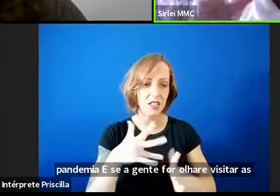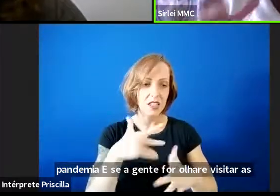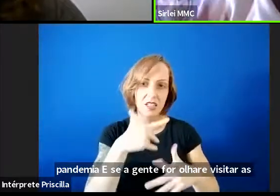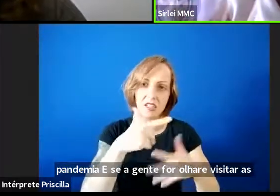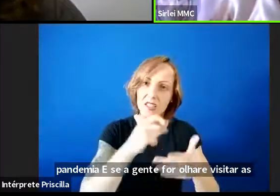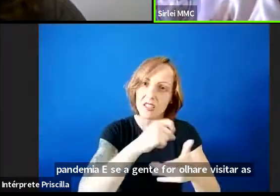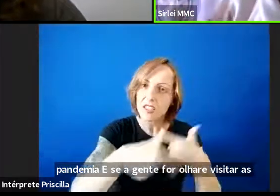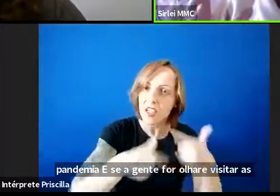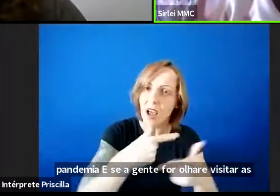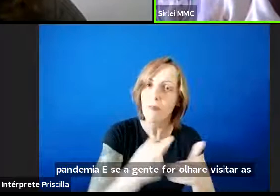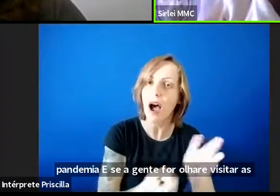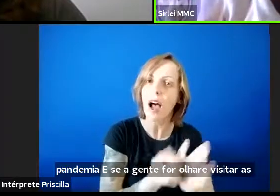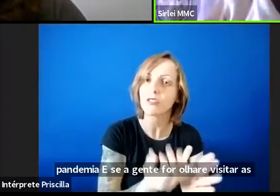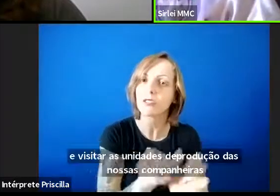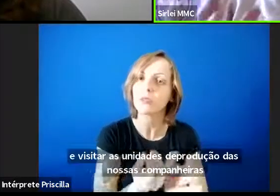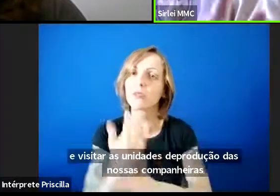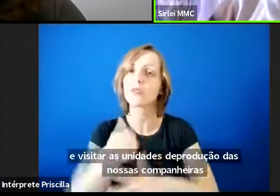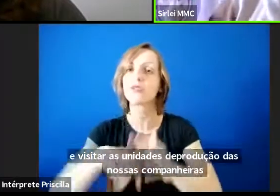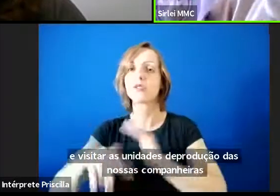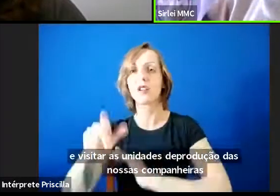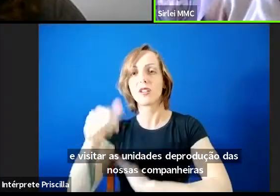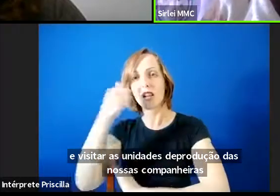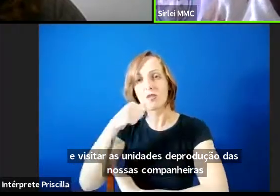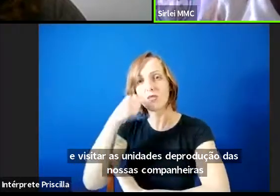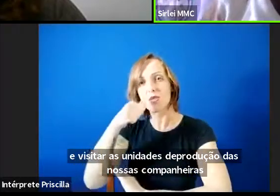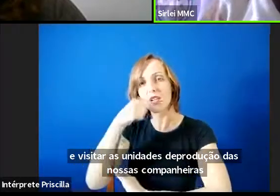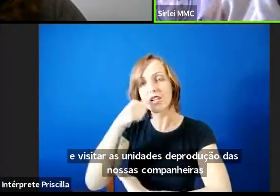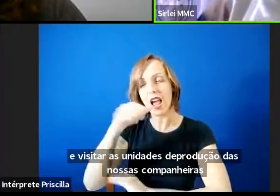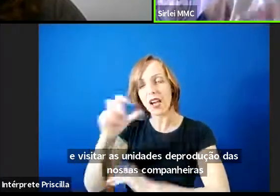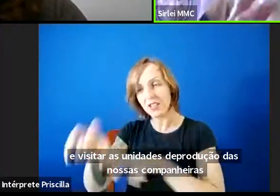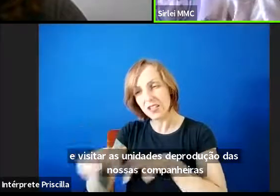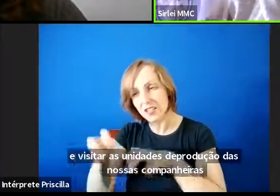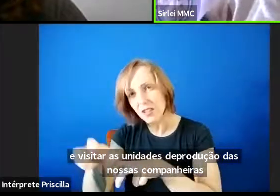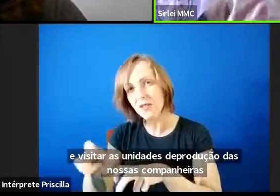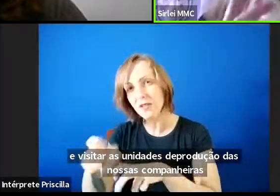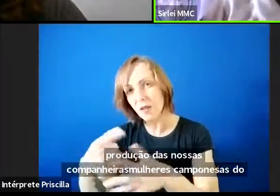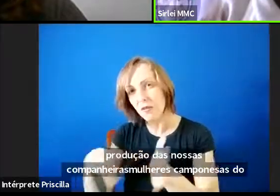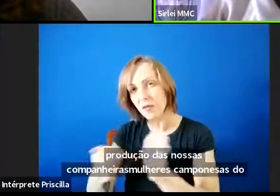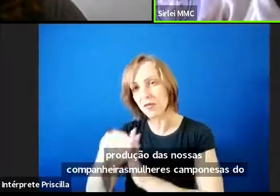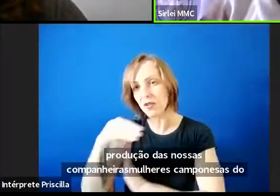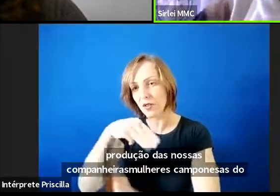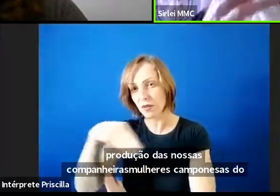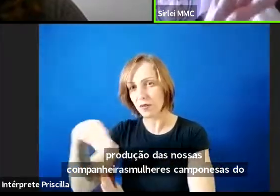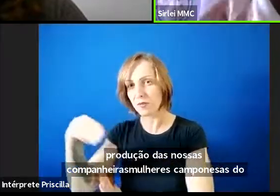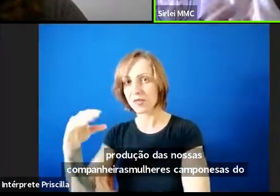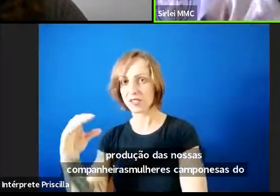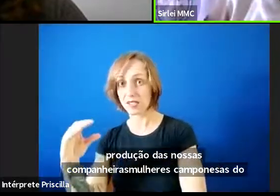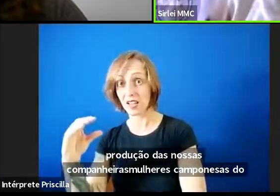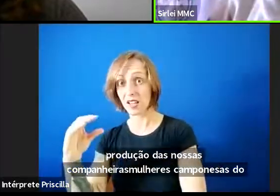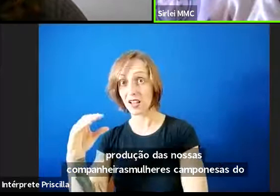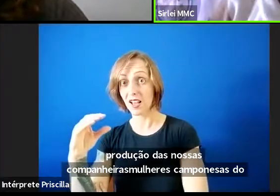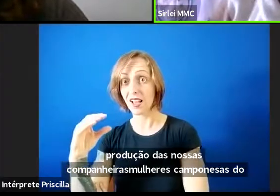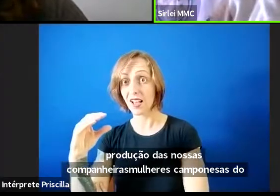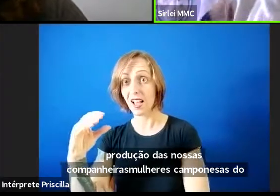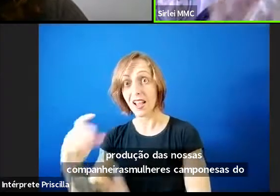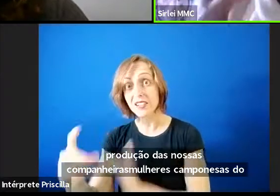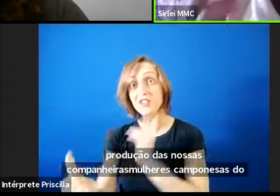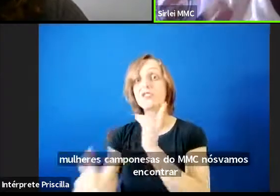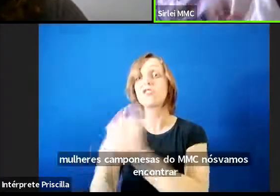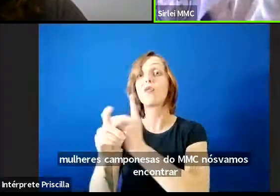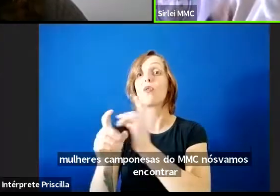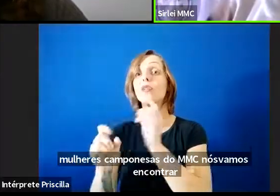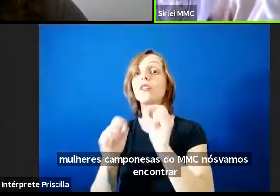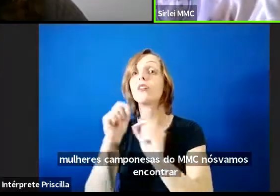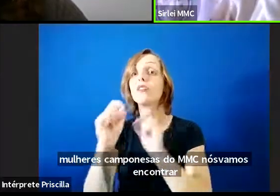companheiras, mulheres camponesas do MMC, nós vamos encontrar a biodiversidade,